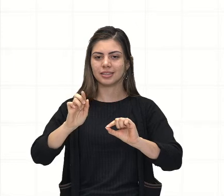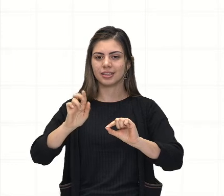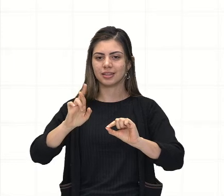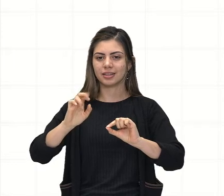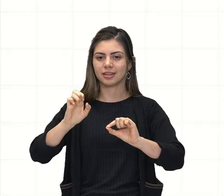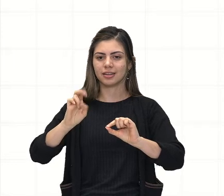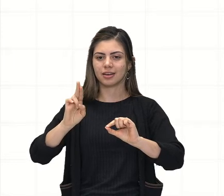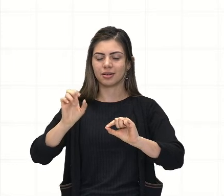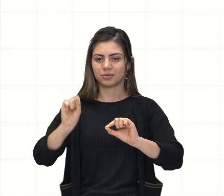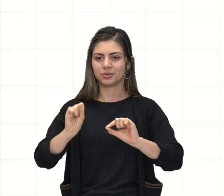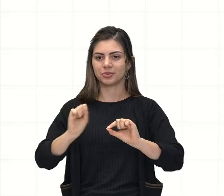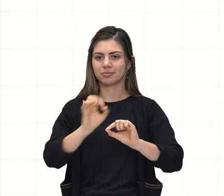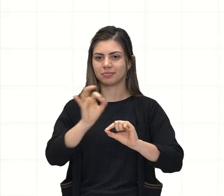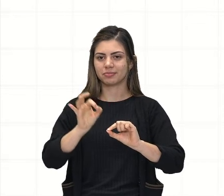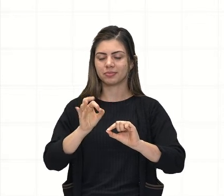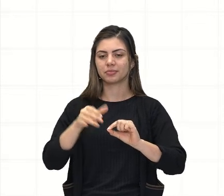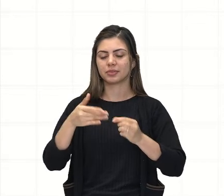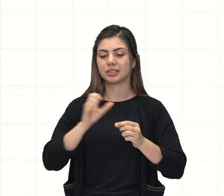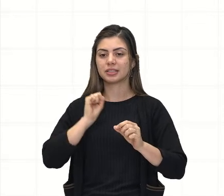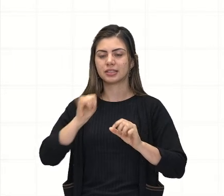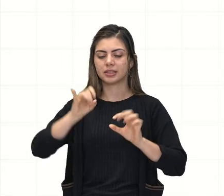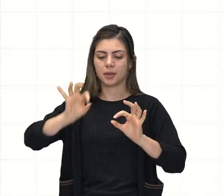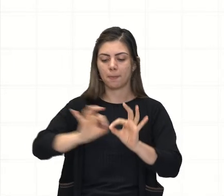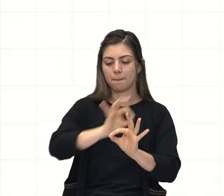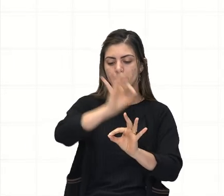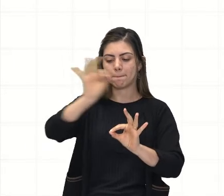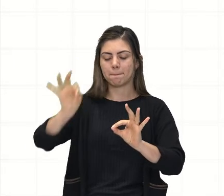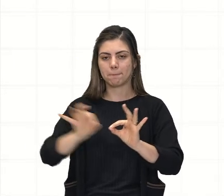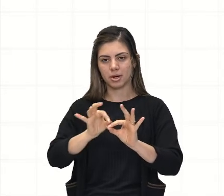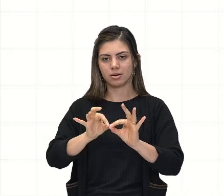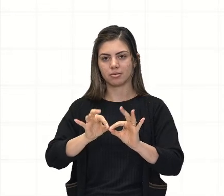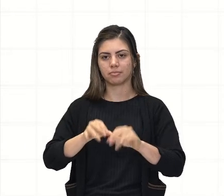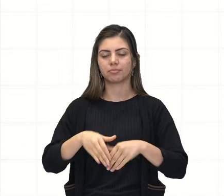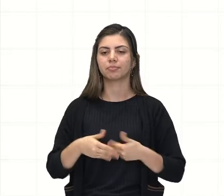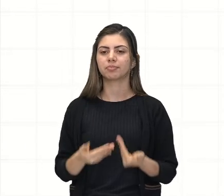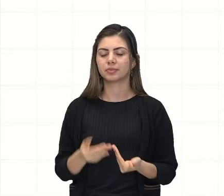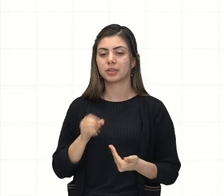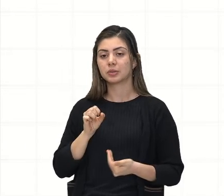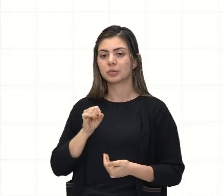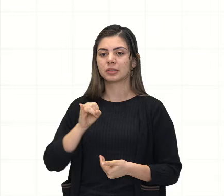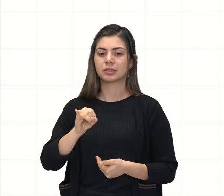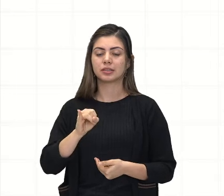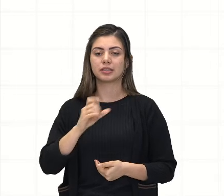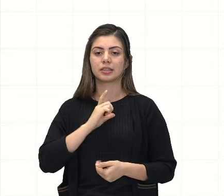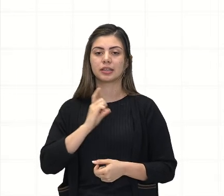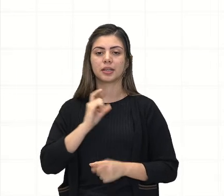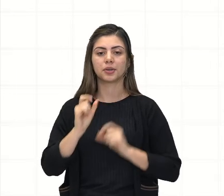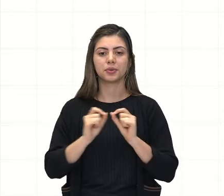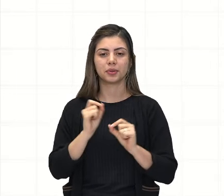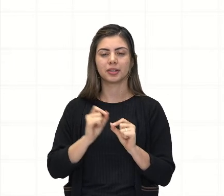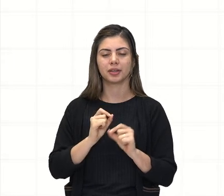volta. Então, girando aqui, ó, né, no sentido